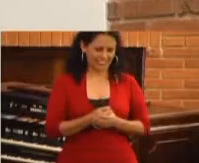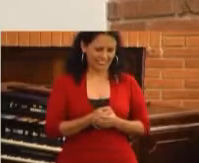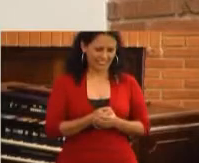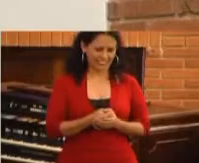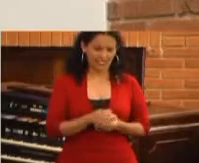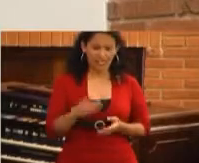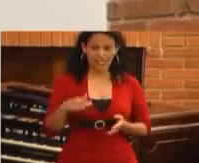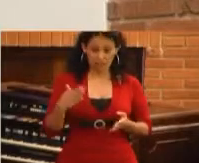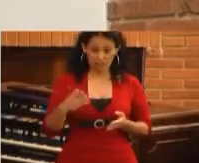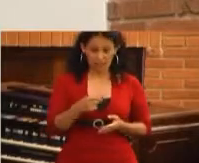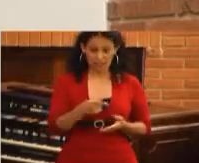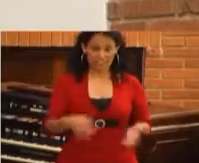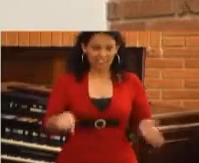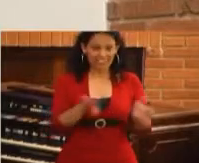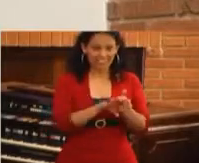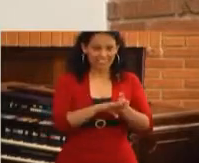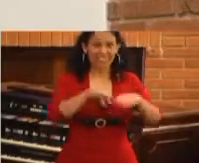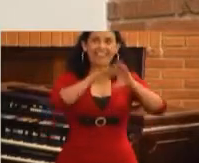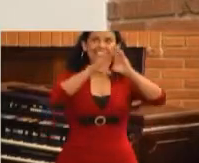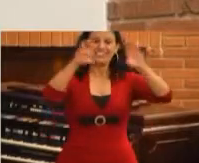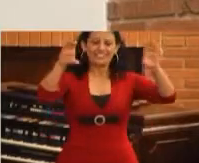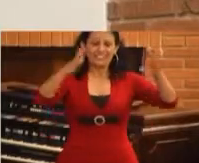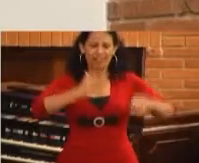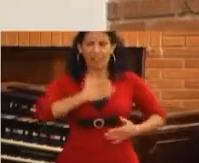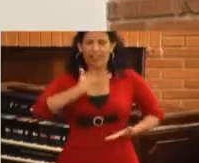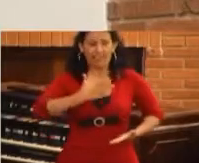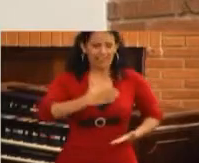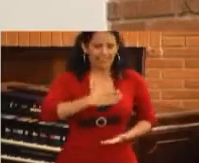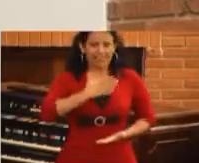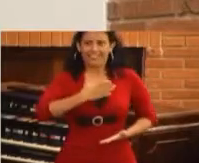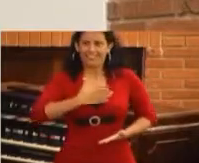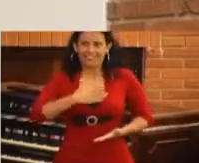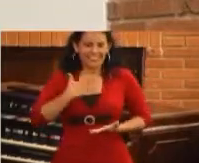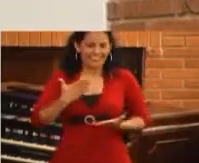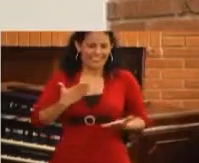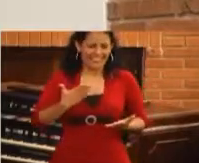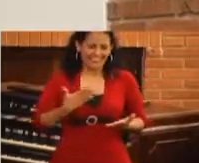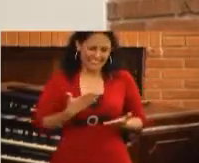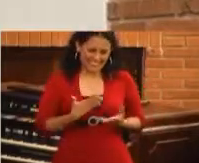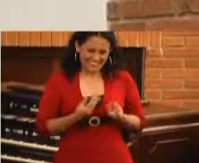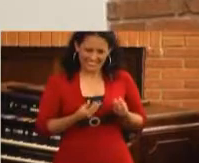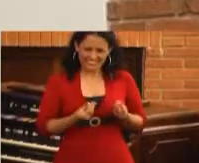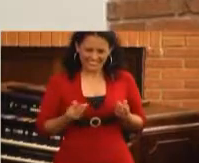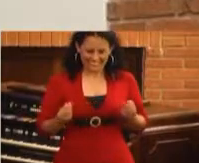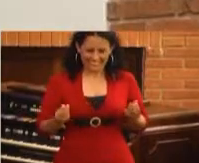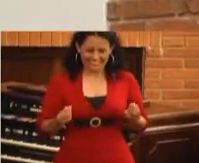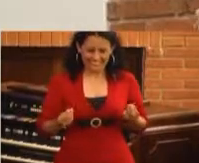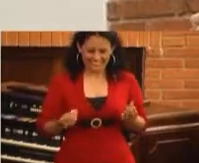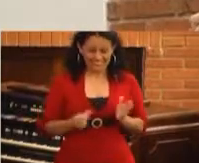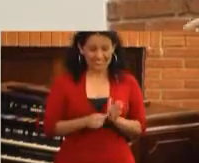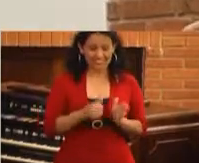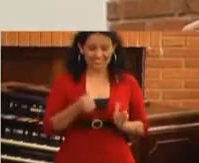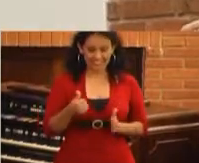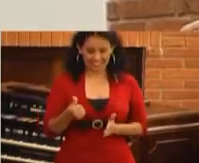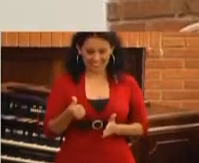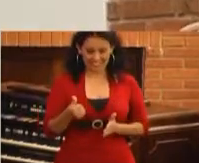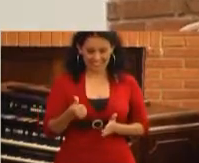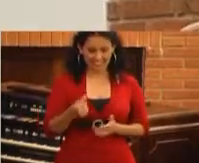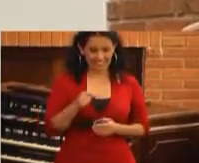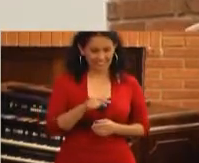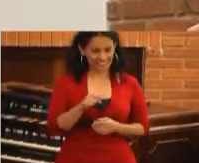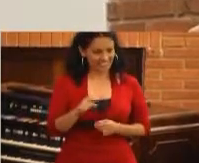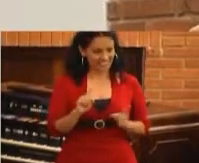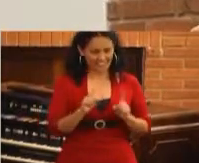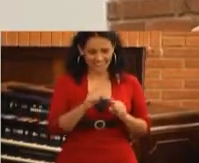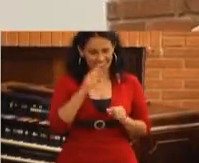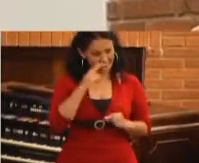grandes surpresas quando eu chegar no céu. A primeira delas é que eu não vou ver gente que eu esperava